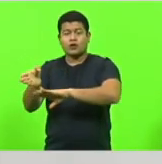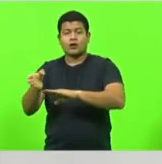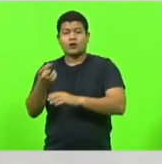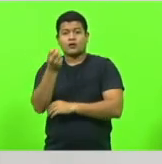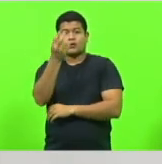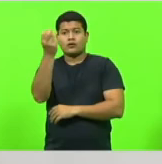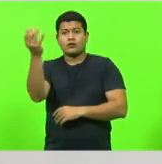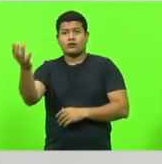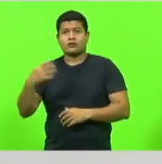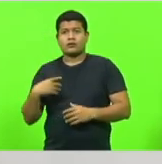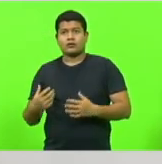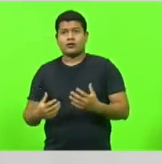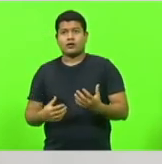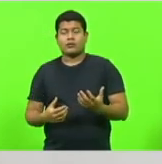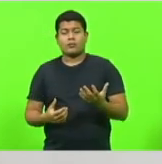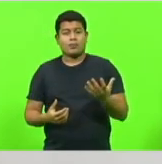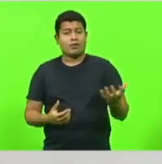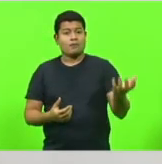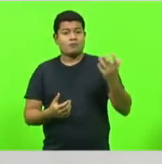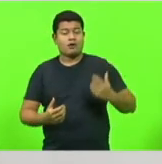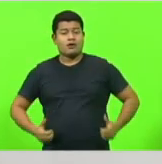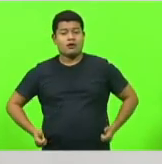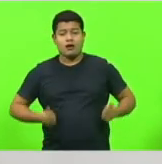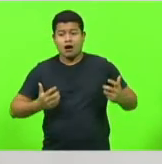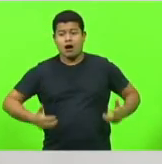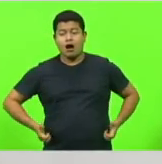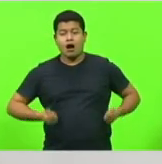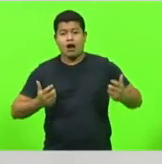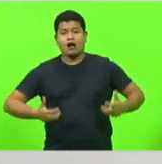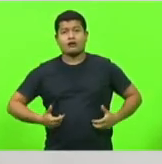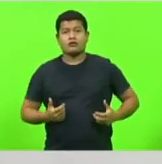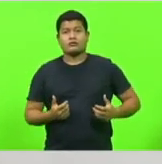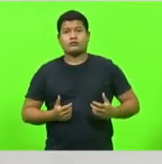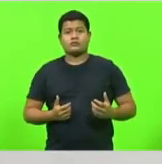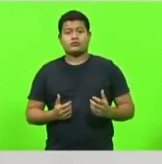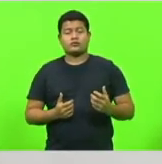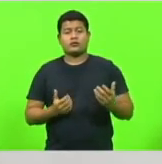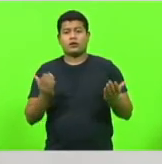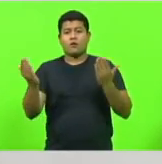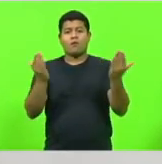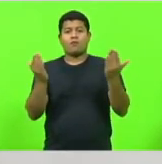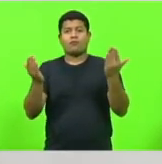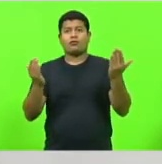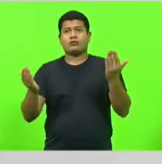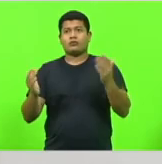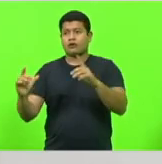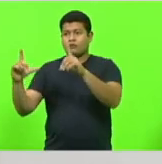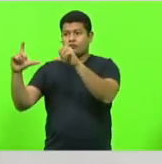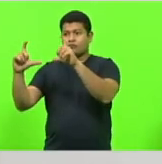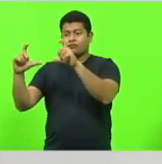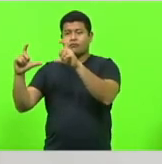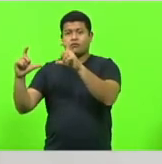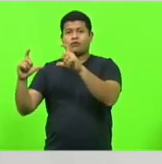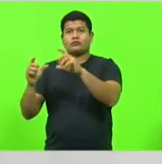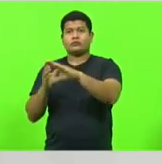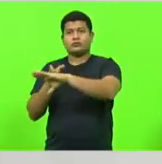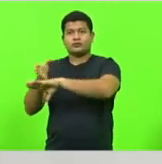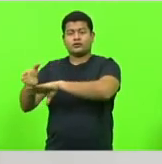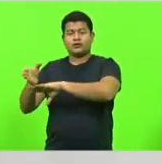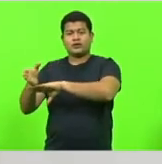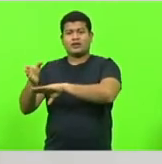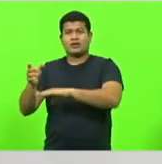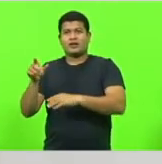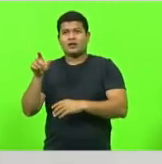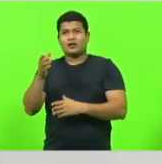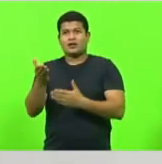lado, você pega esse gasto. De outro lado, você coloca as fotos das entregas do governador. Você vai ver